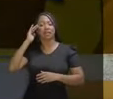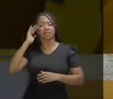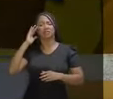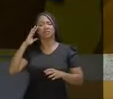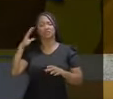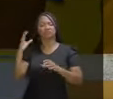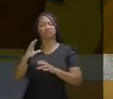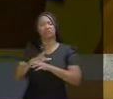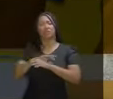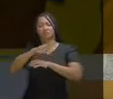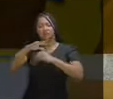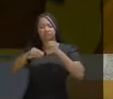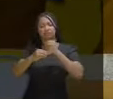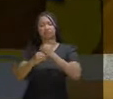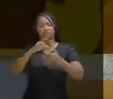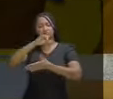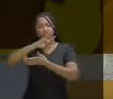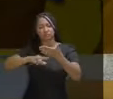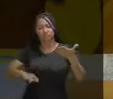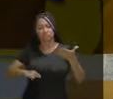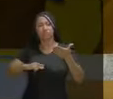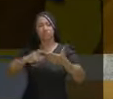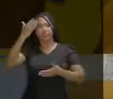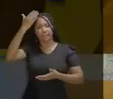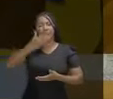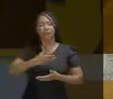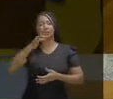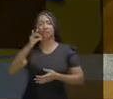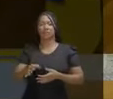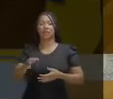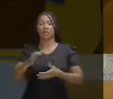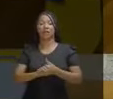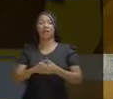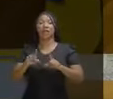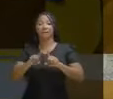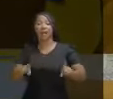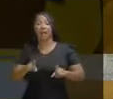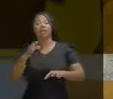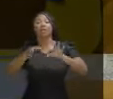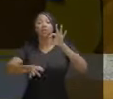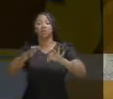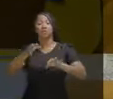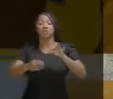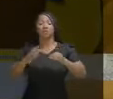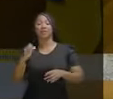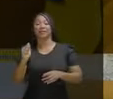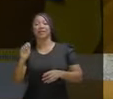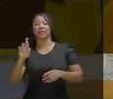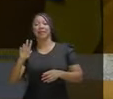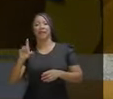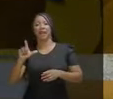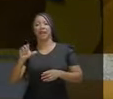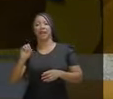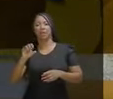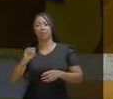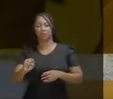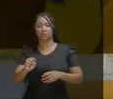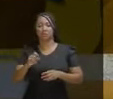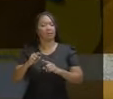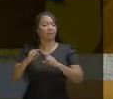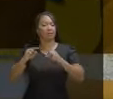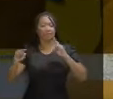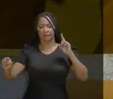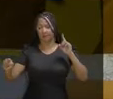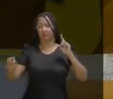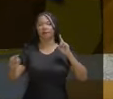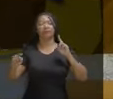são suficientes à comprovação das despesas. Todavia, o juiz Carlos Torque divergiu e votou pela